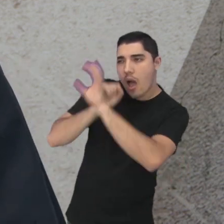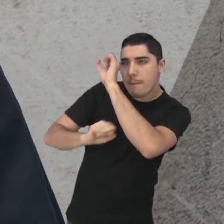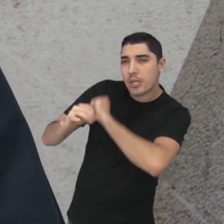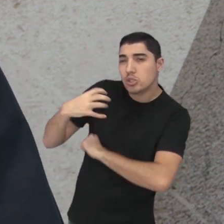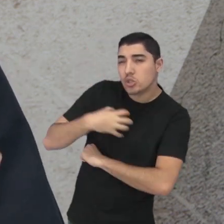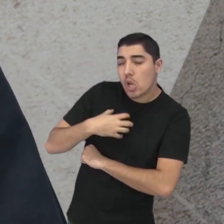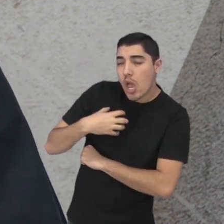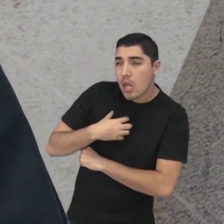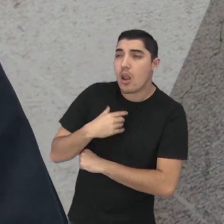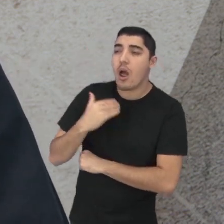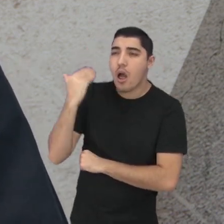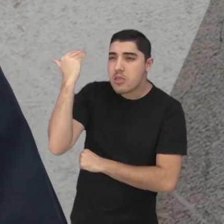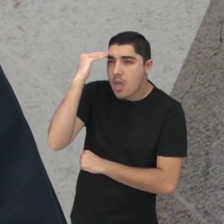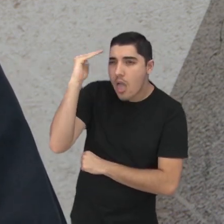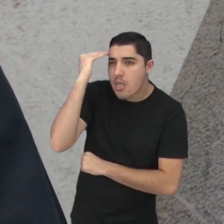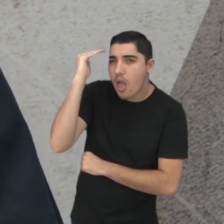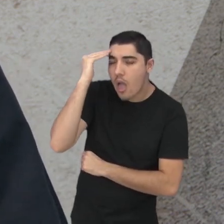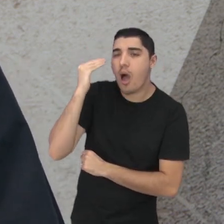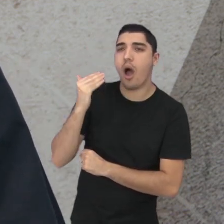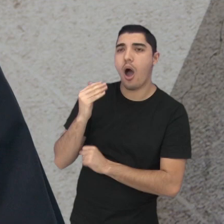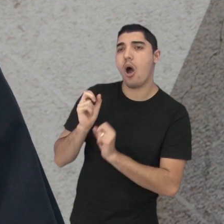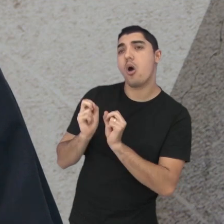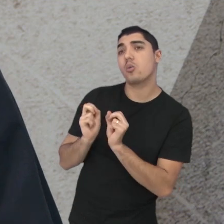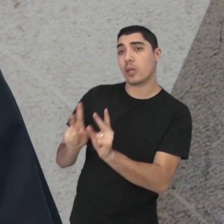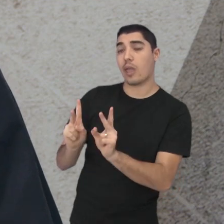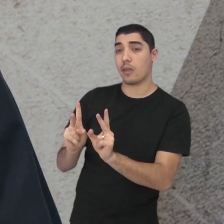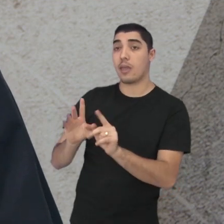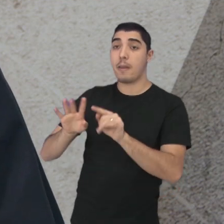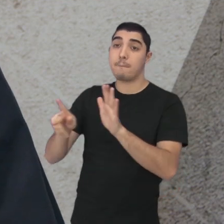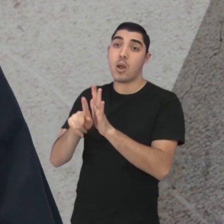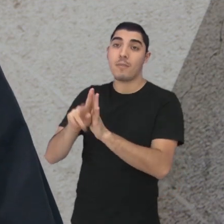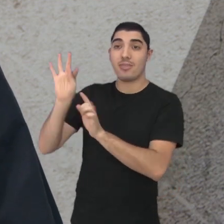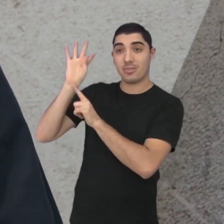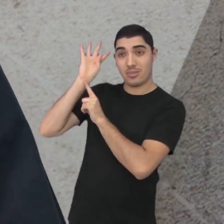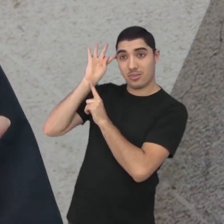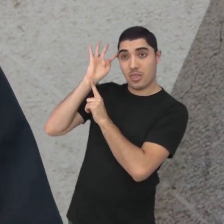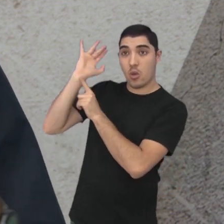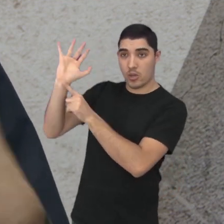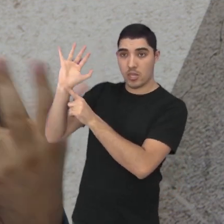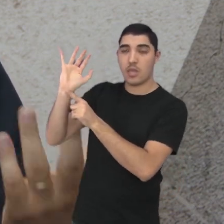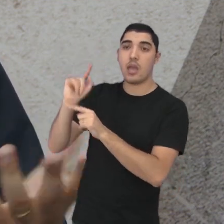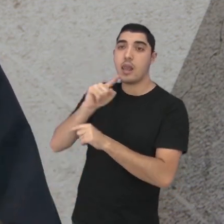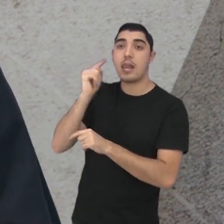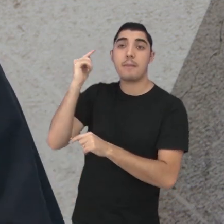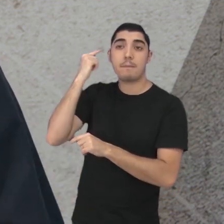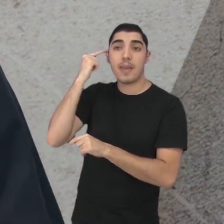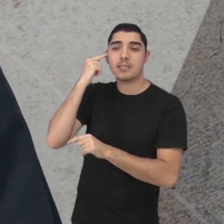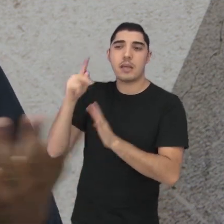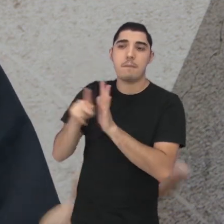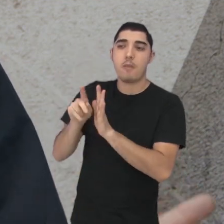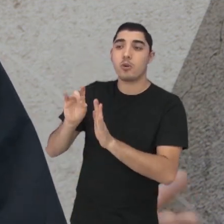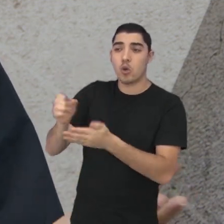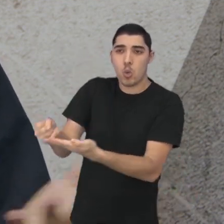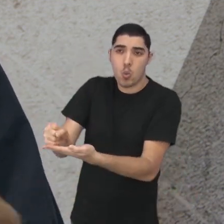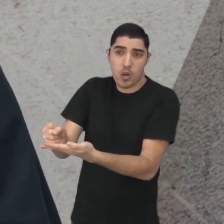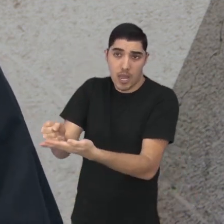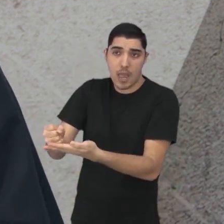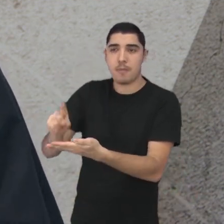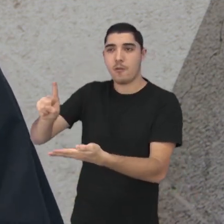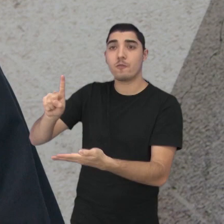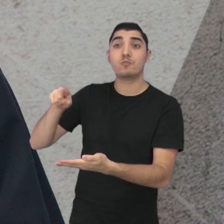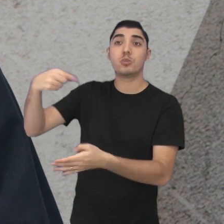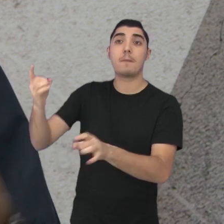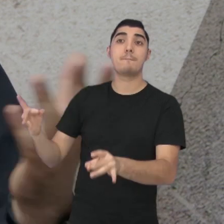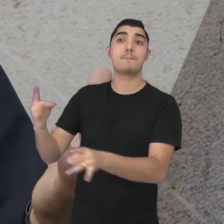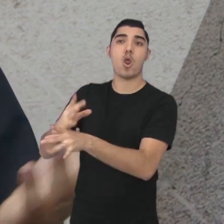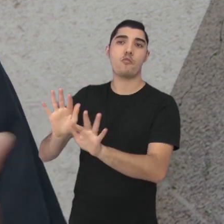projeto, geralmente para desenvolver em quase todos os cursos, você tem um projeto para ser desenvolvido, que é o trabalho final ali, o TCC, que você vai entregar. No game também, quando você faz um curso